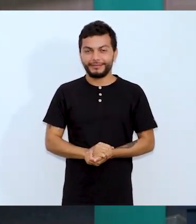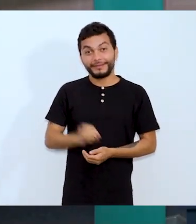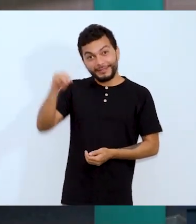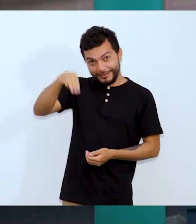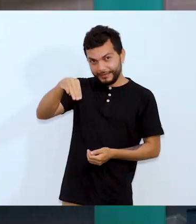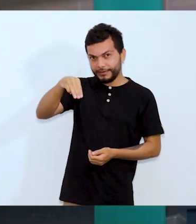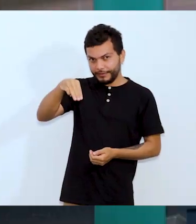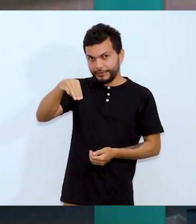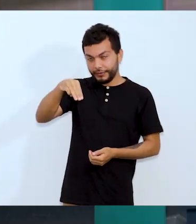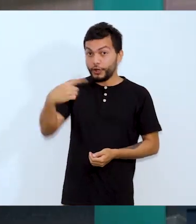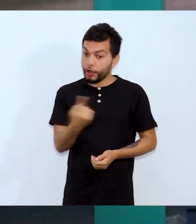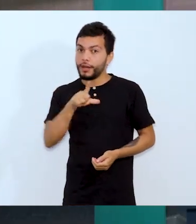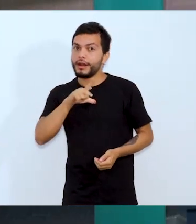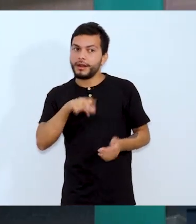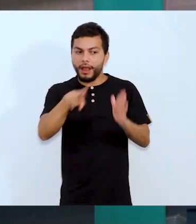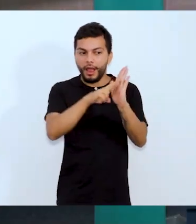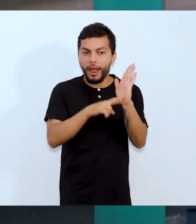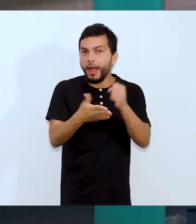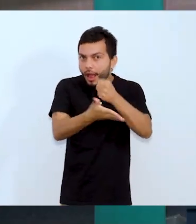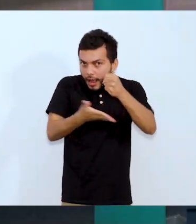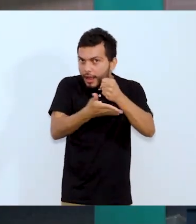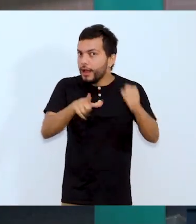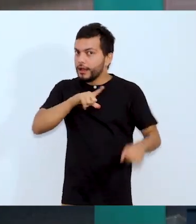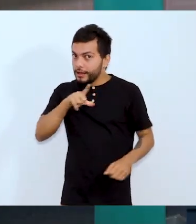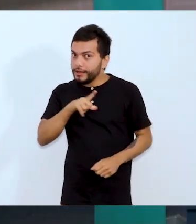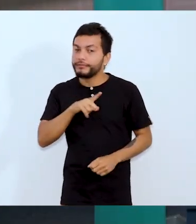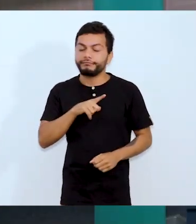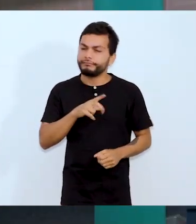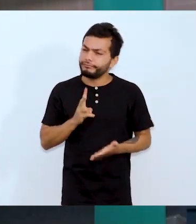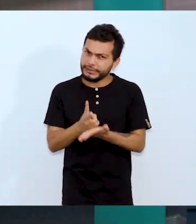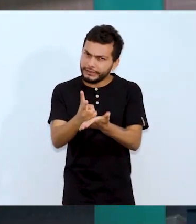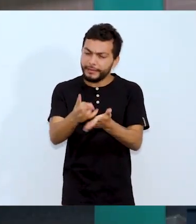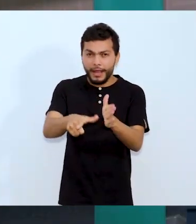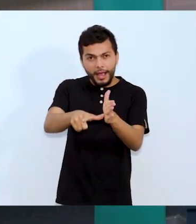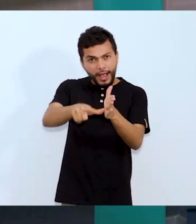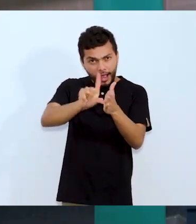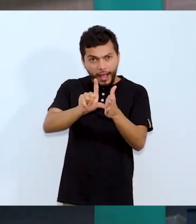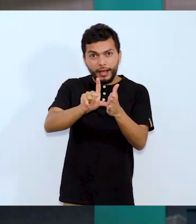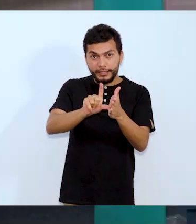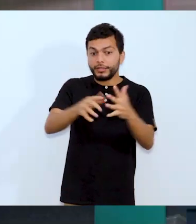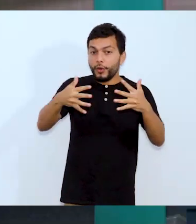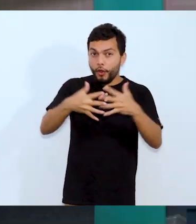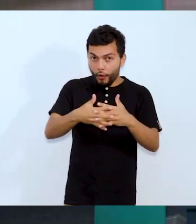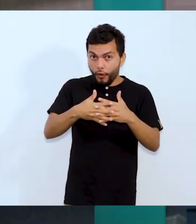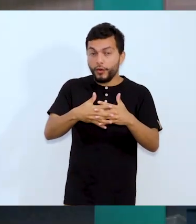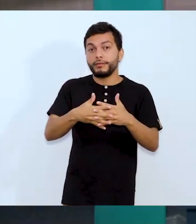M. Temos uma regrinha básica. Sempre antes das